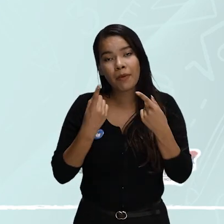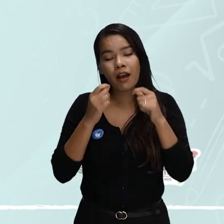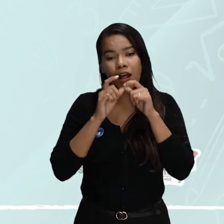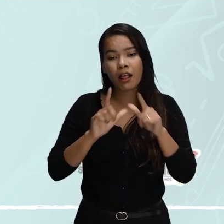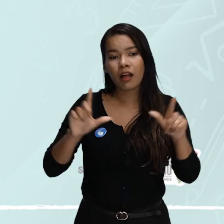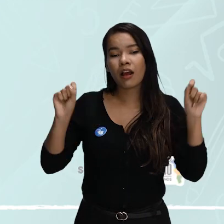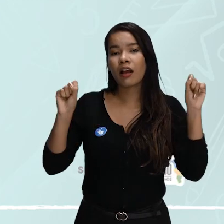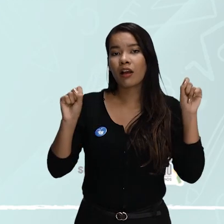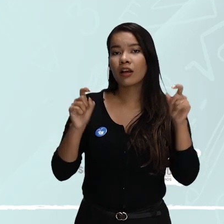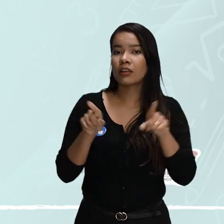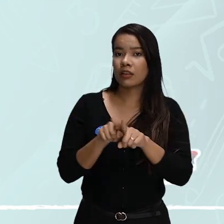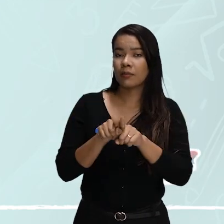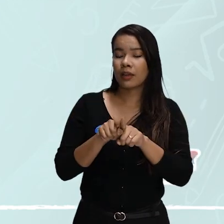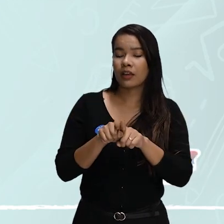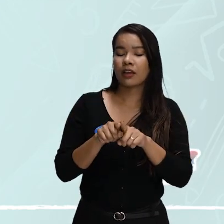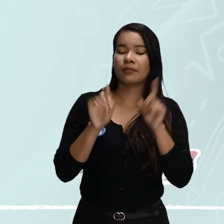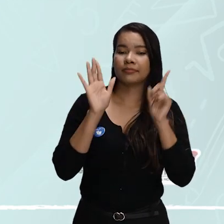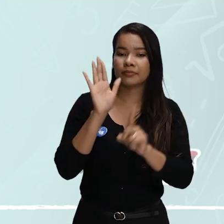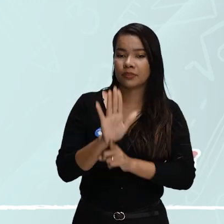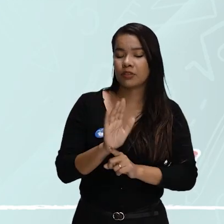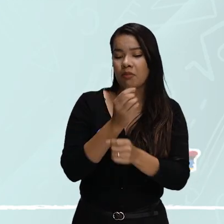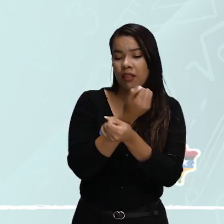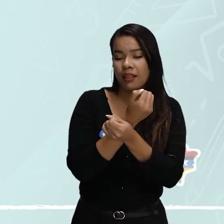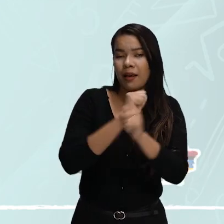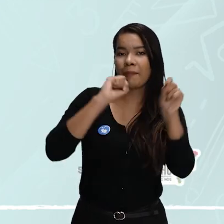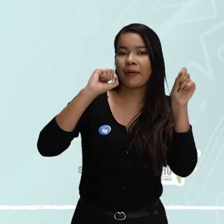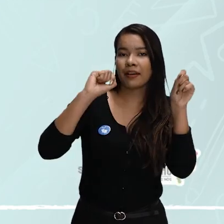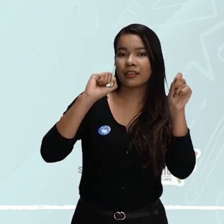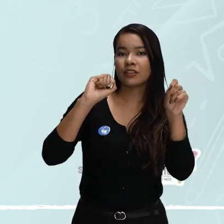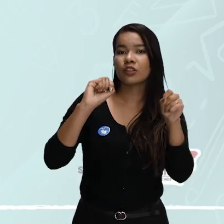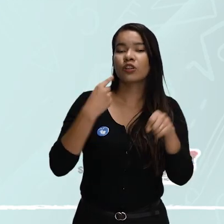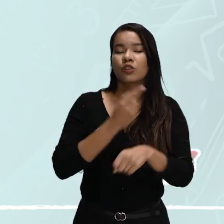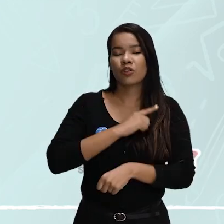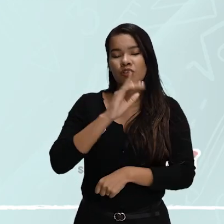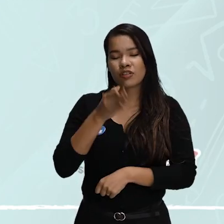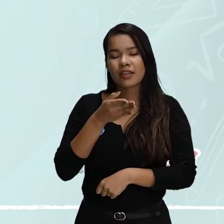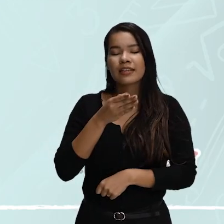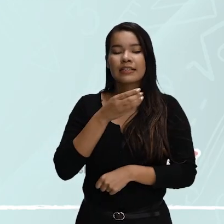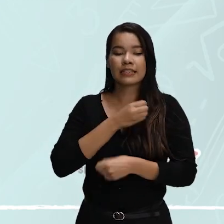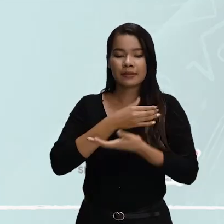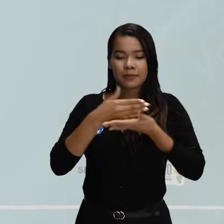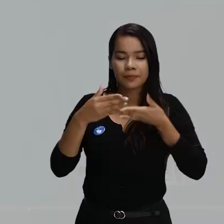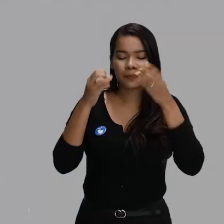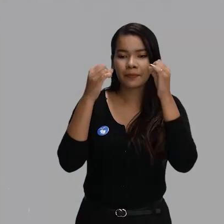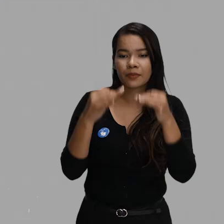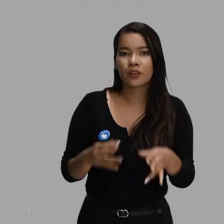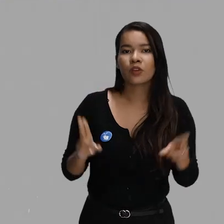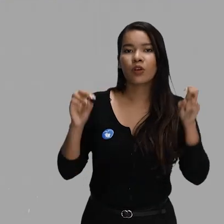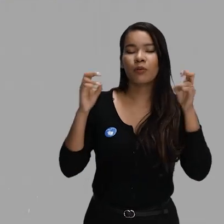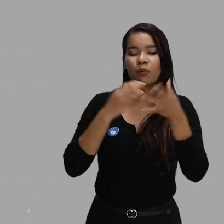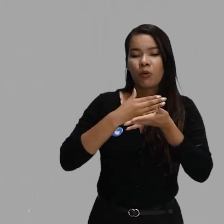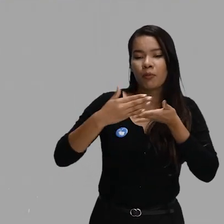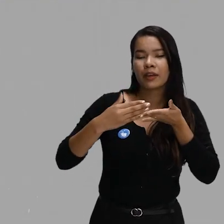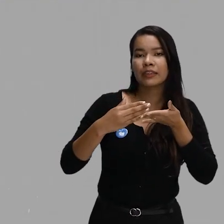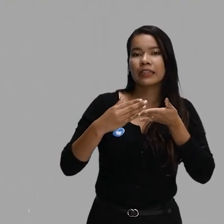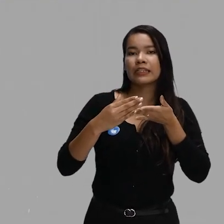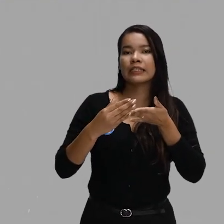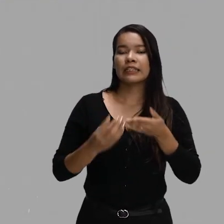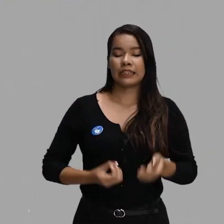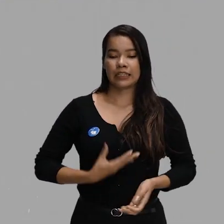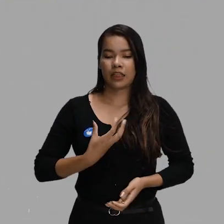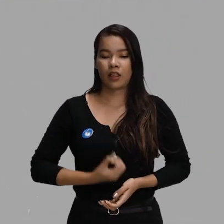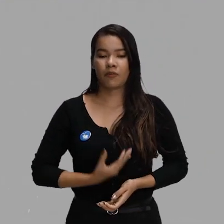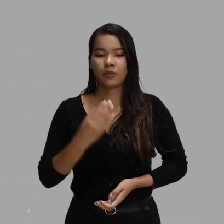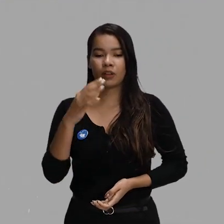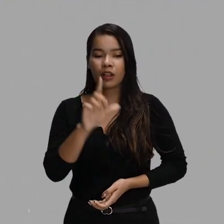dele apresenta uma liberdade. Nós já falamos do início da história da literatura, do trovadorismo, vimos uma